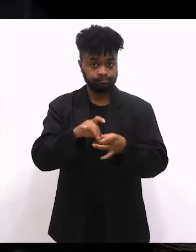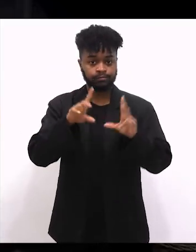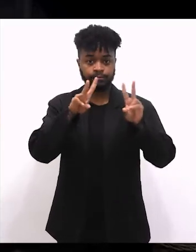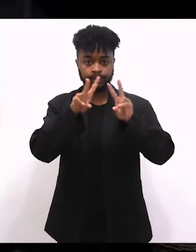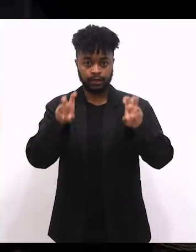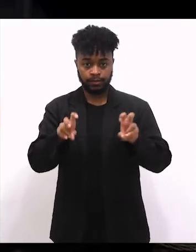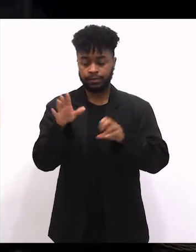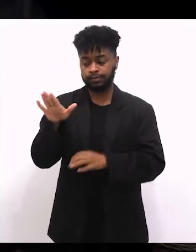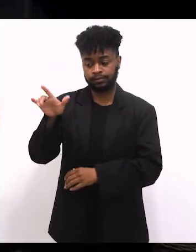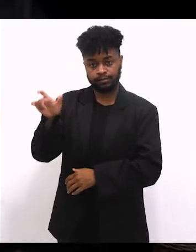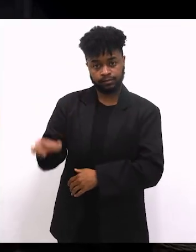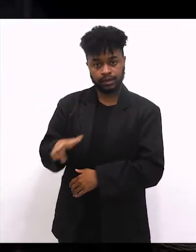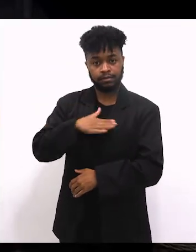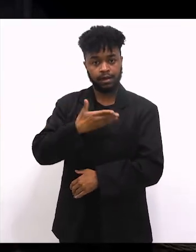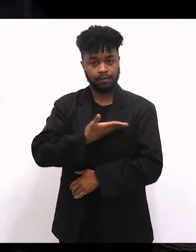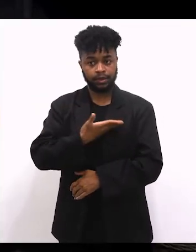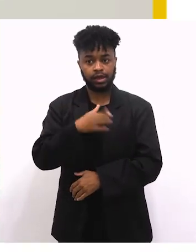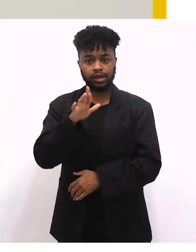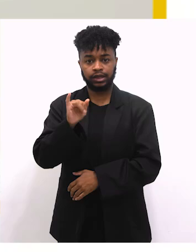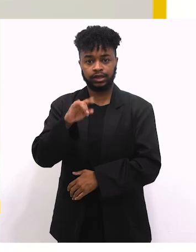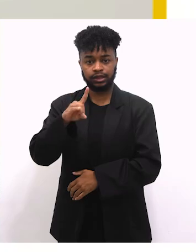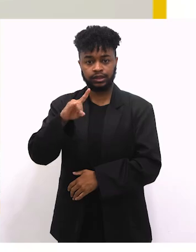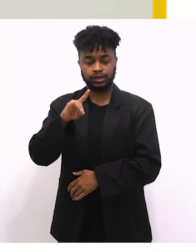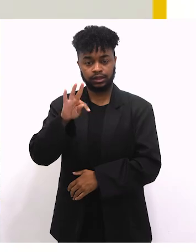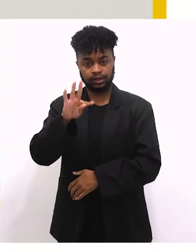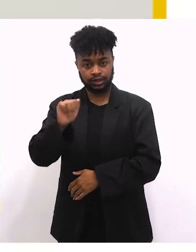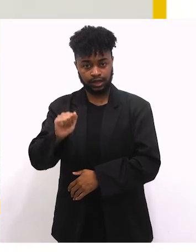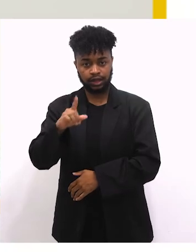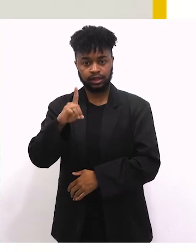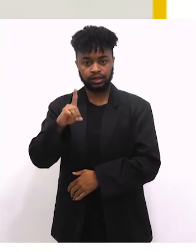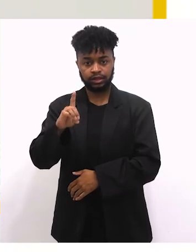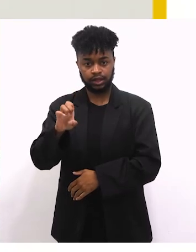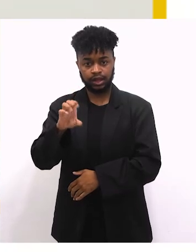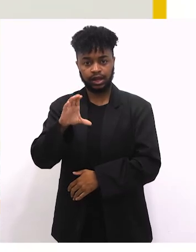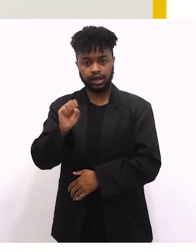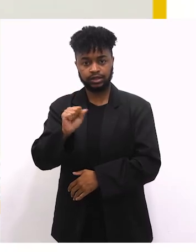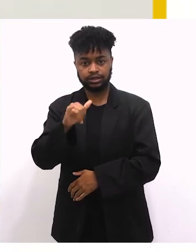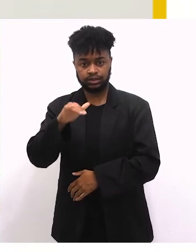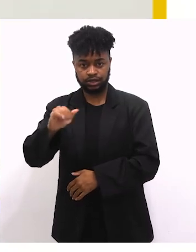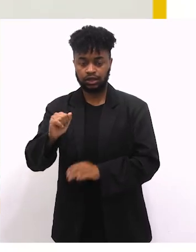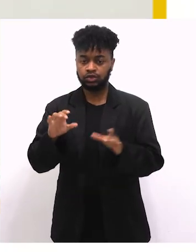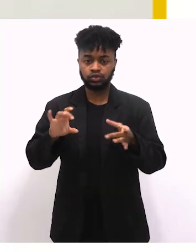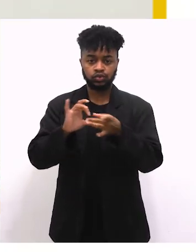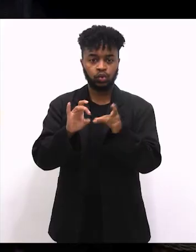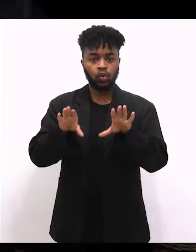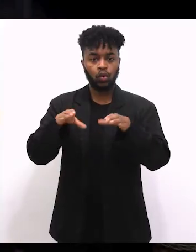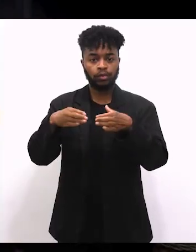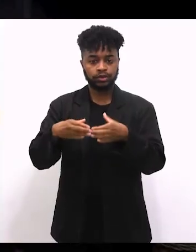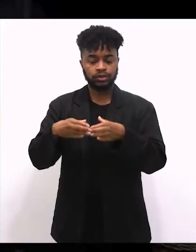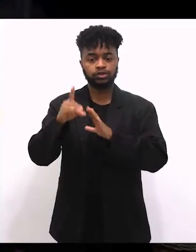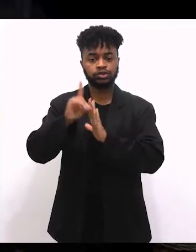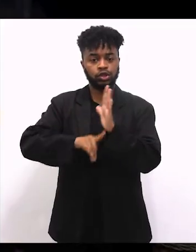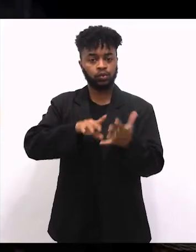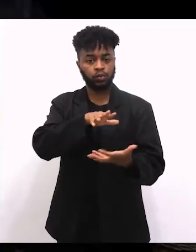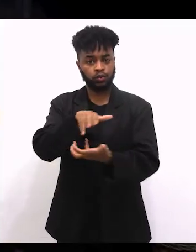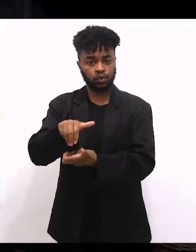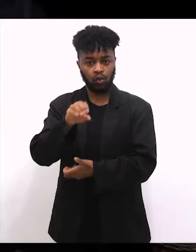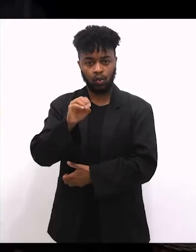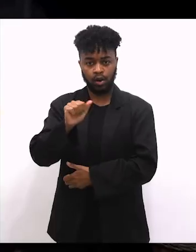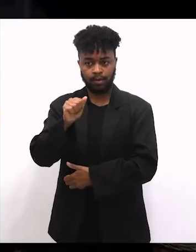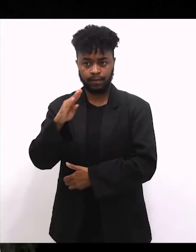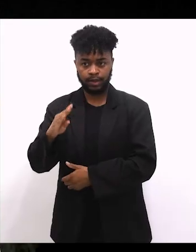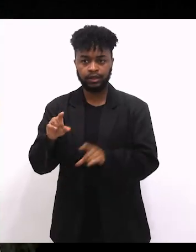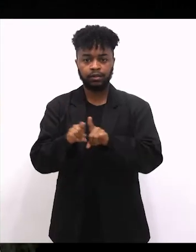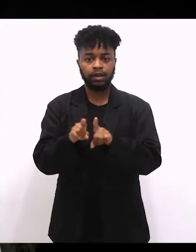esse tema. Uma é a minha colega, a doutora Rita de Cássia Silva, que é da Comissão de Direito Internacional da OAB e também